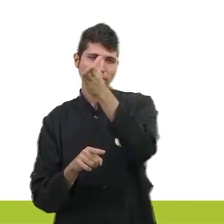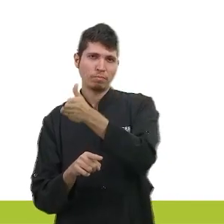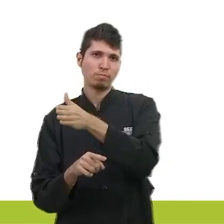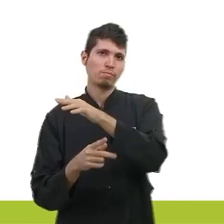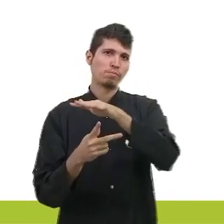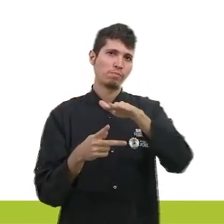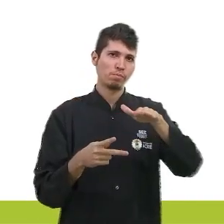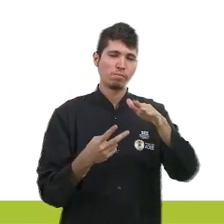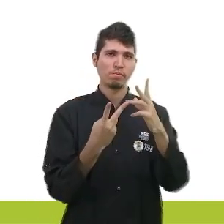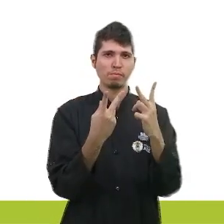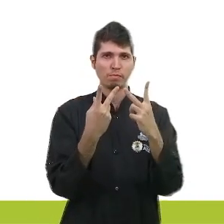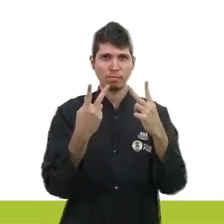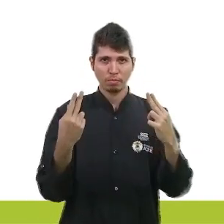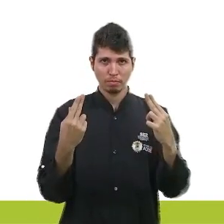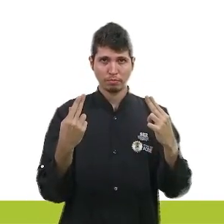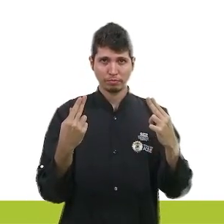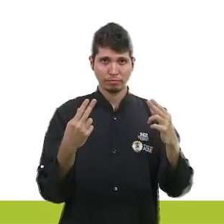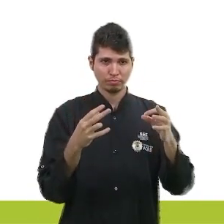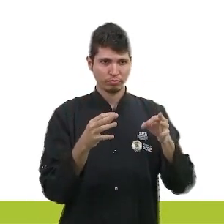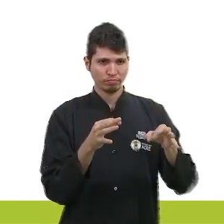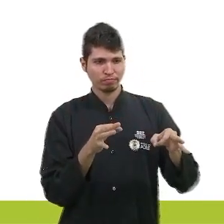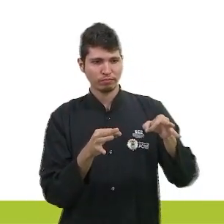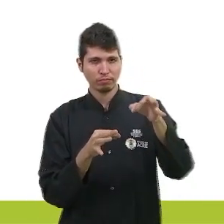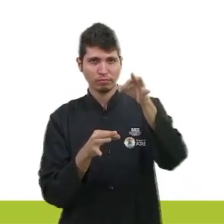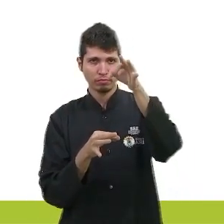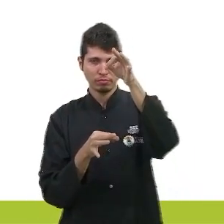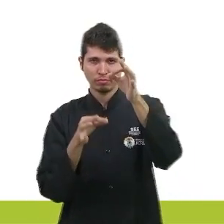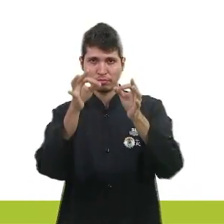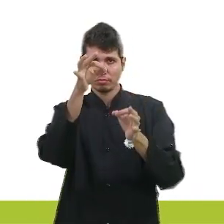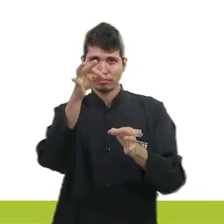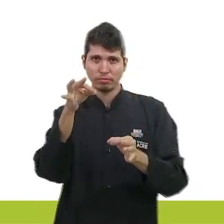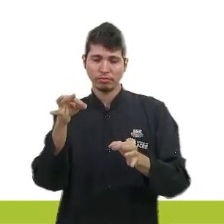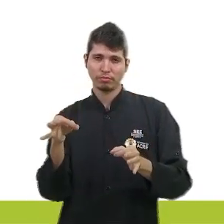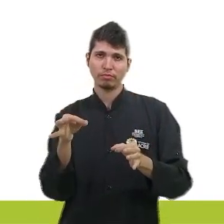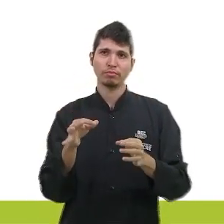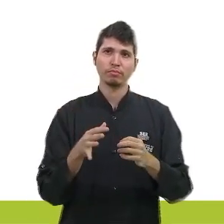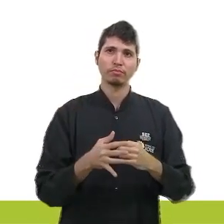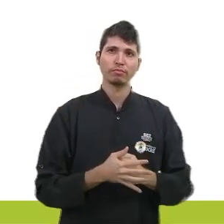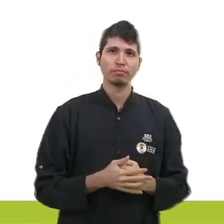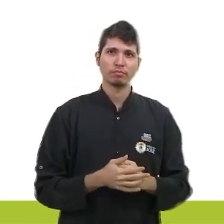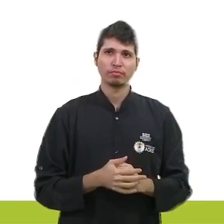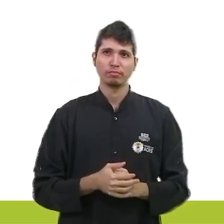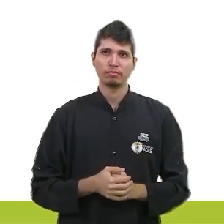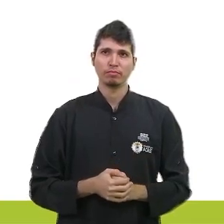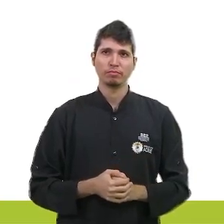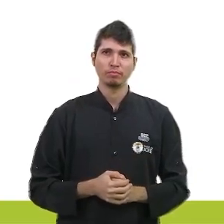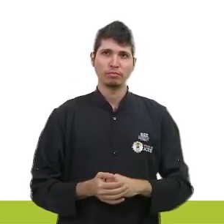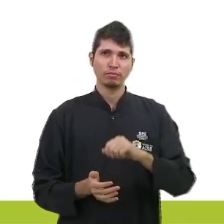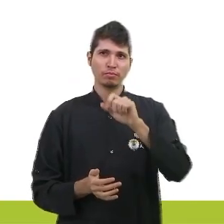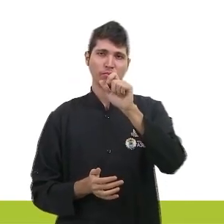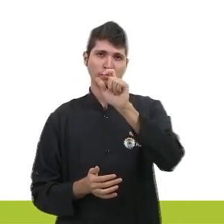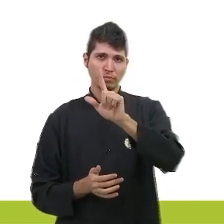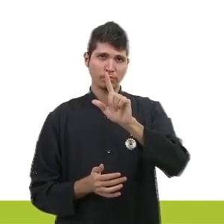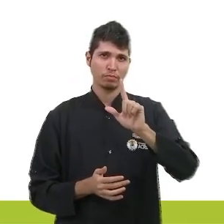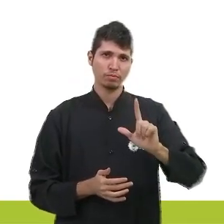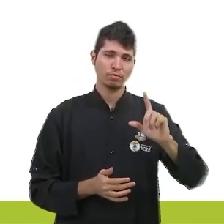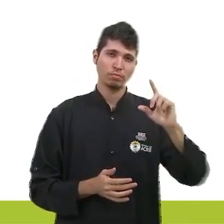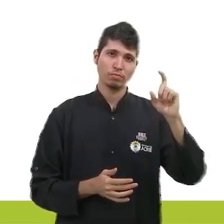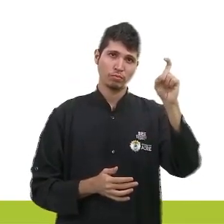Então aqui, digamos que aqui meça L e aqui meça L. E aqui você diz que a hipotenusa agora é X, por